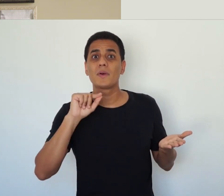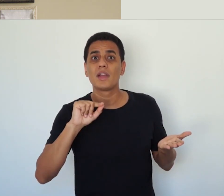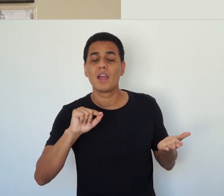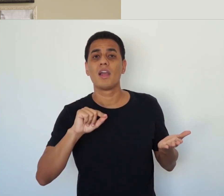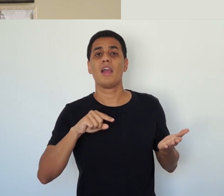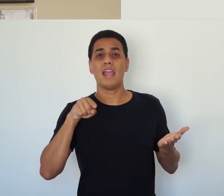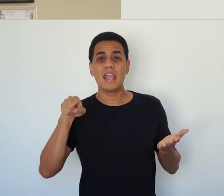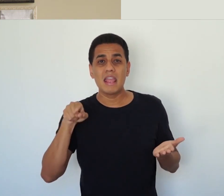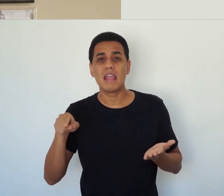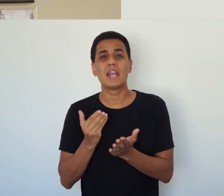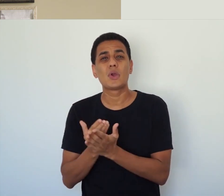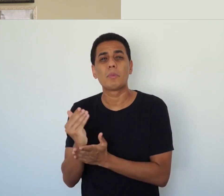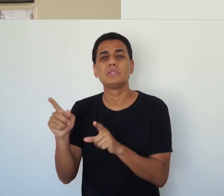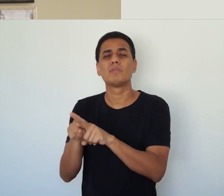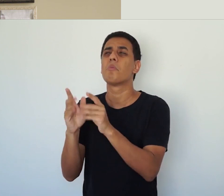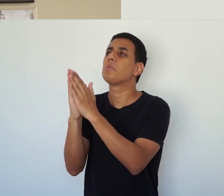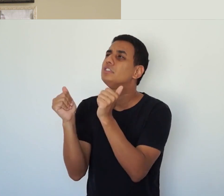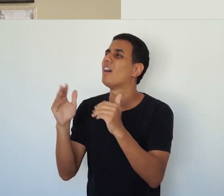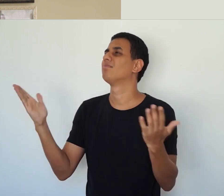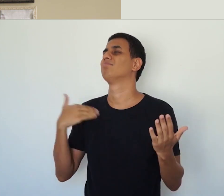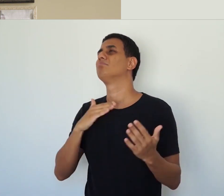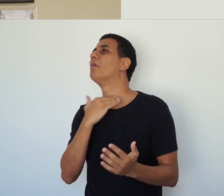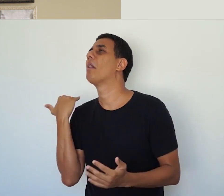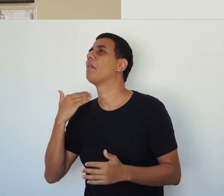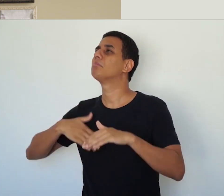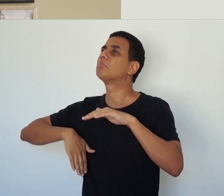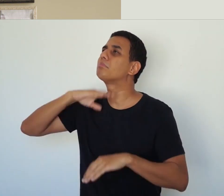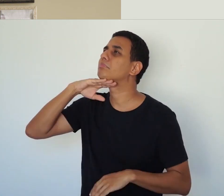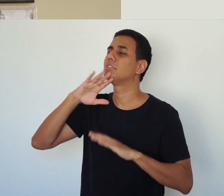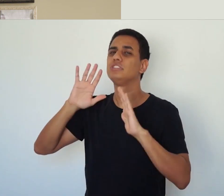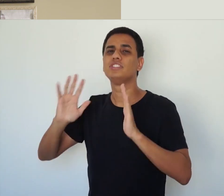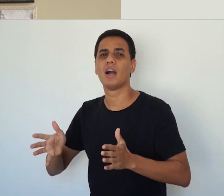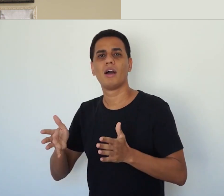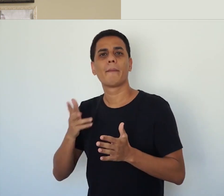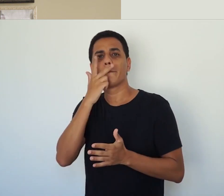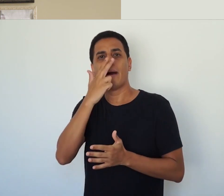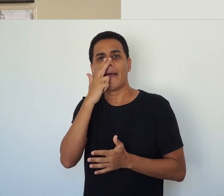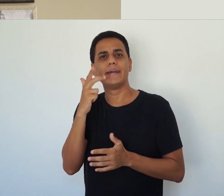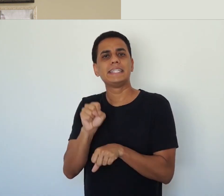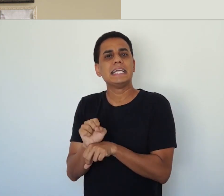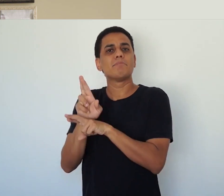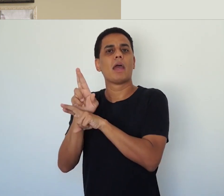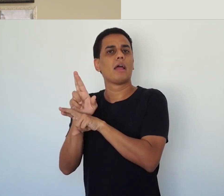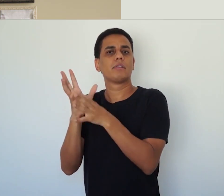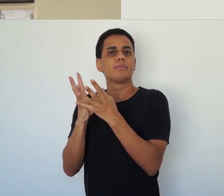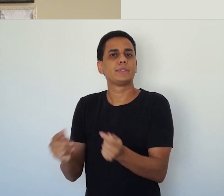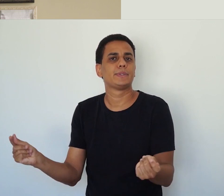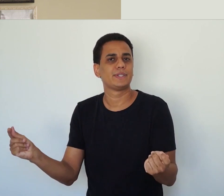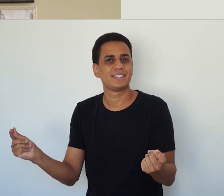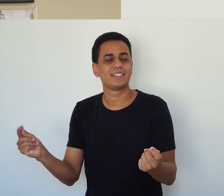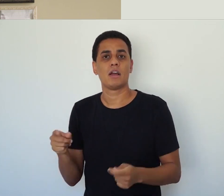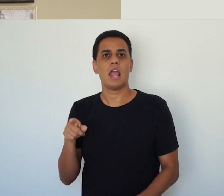isso, o texto diz que ele começou a fazer declarações de pedido de morte. Há aqui um sentimento de